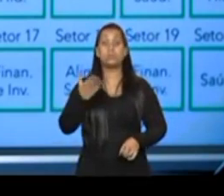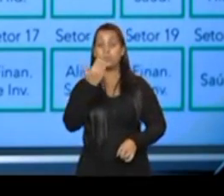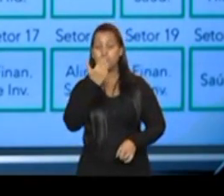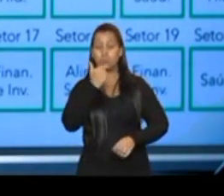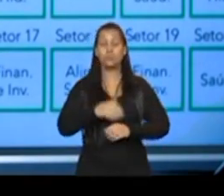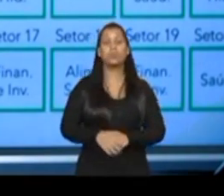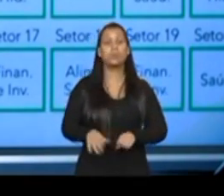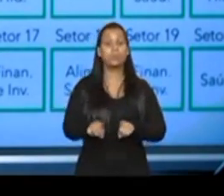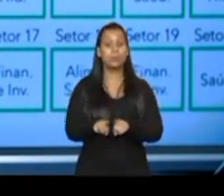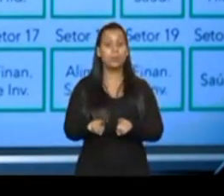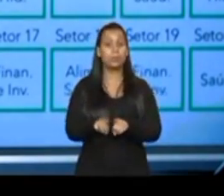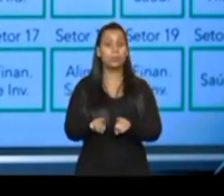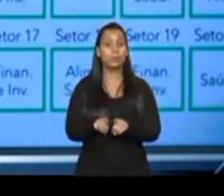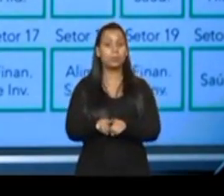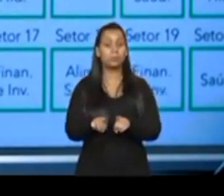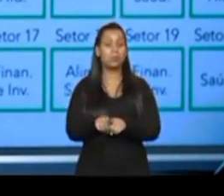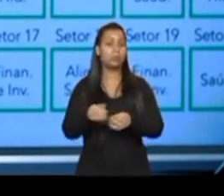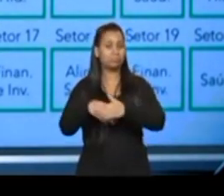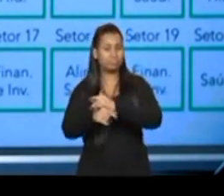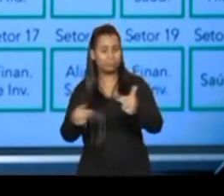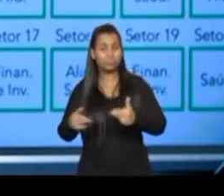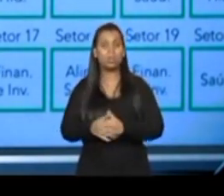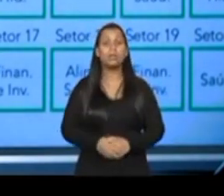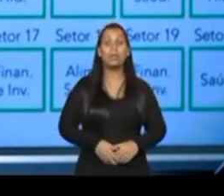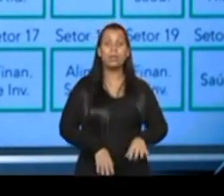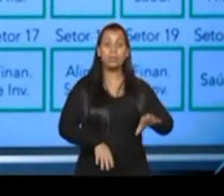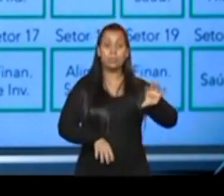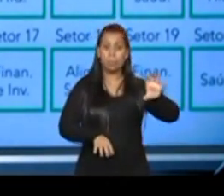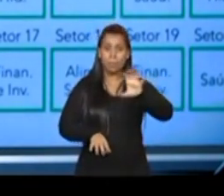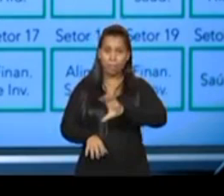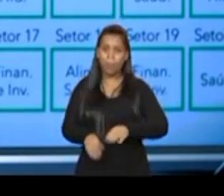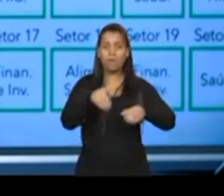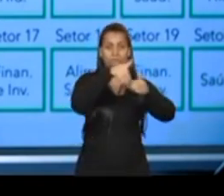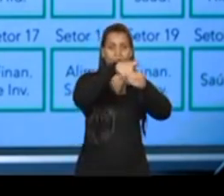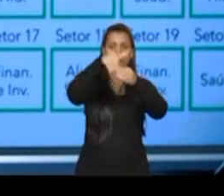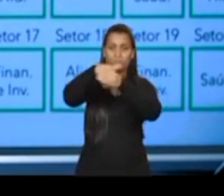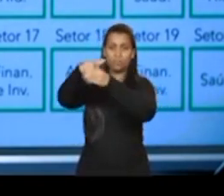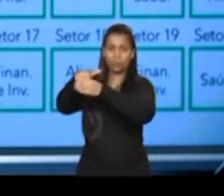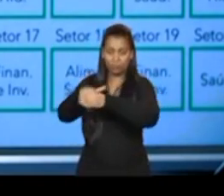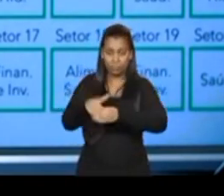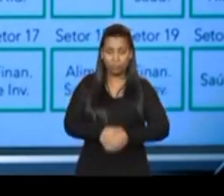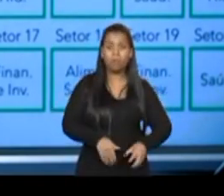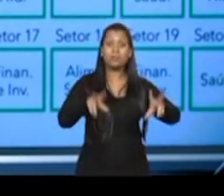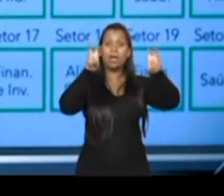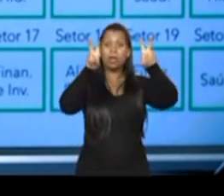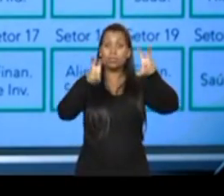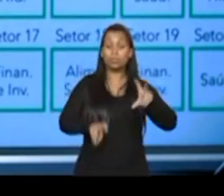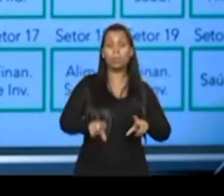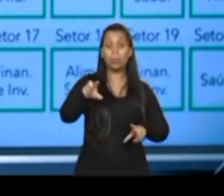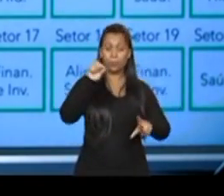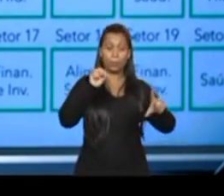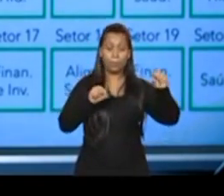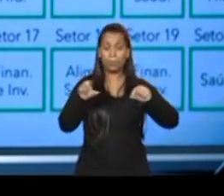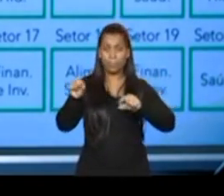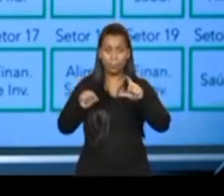hídricos. É feita uma votação em cada setor da empresa e o tema mais votado é escrito em um pedaço de